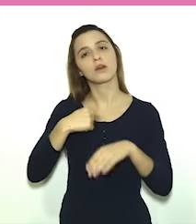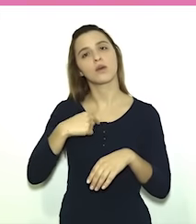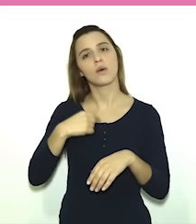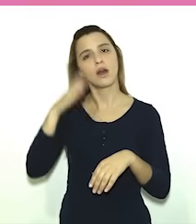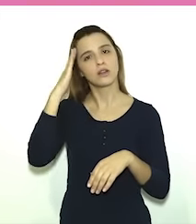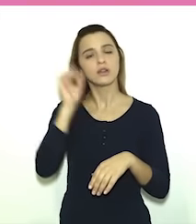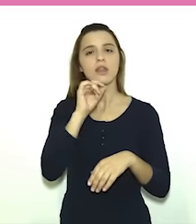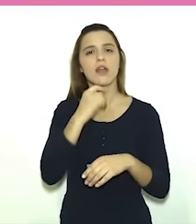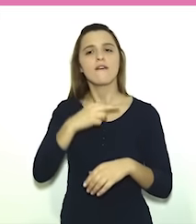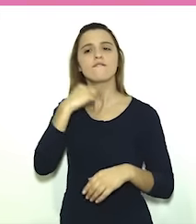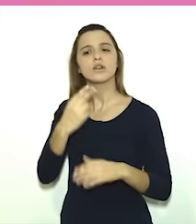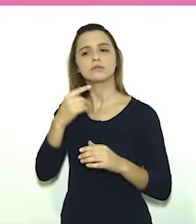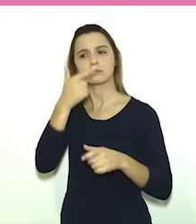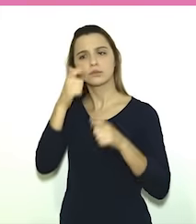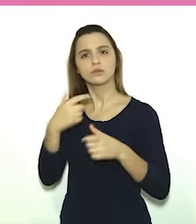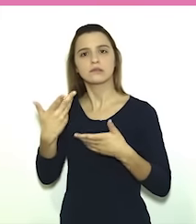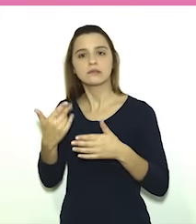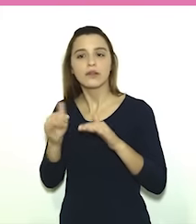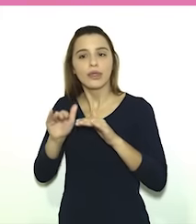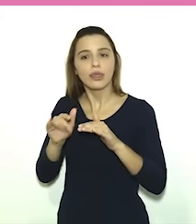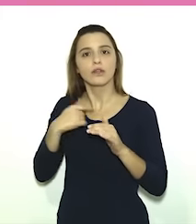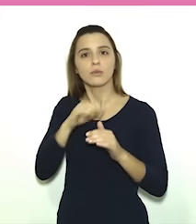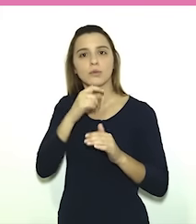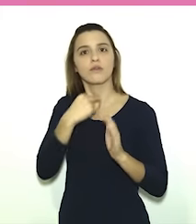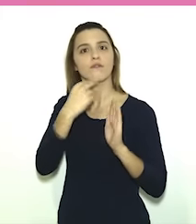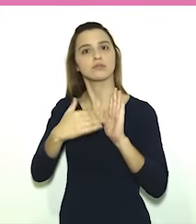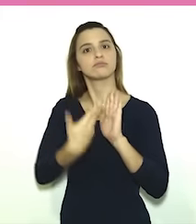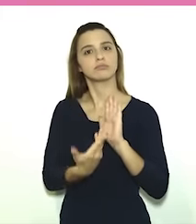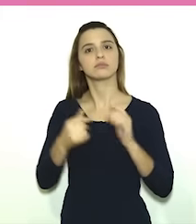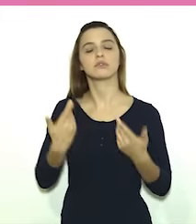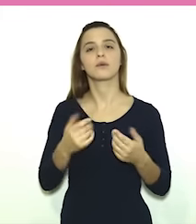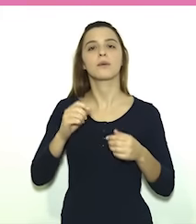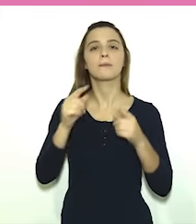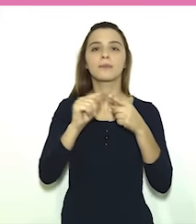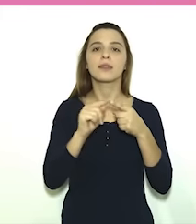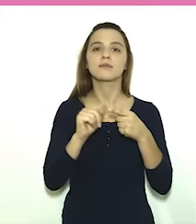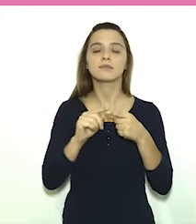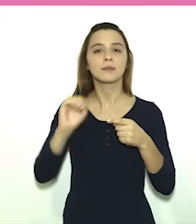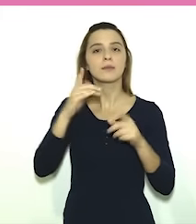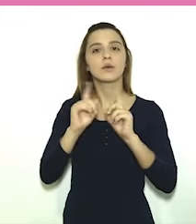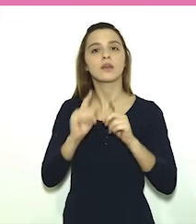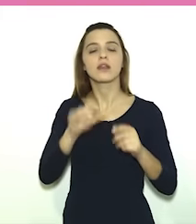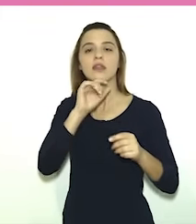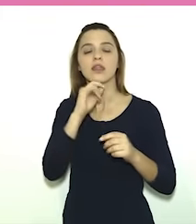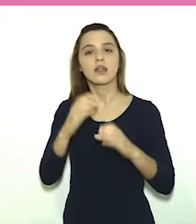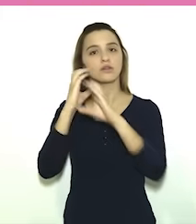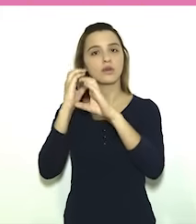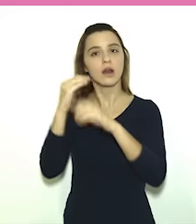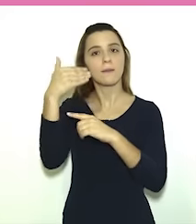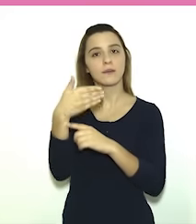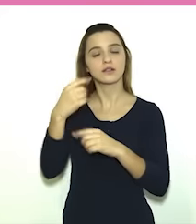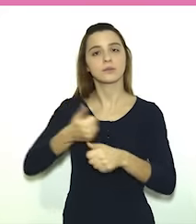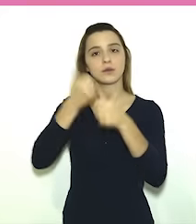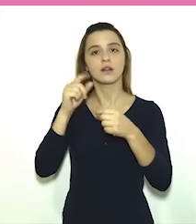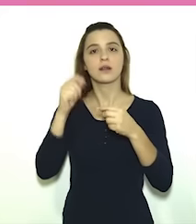se conseguem fazer ouvir. Como tal, tenho três medidas. A primeira medida é o melhoramento das paragens de autocarro. A segunda, o melhoramento dos